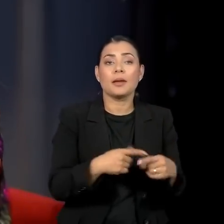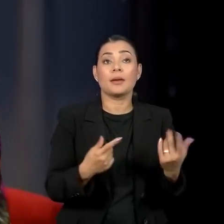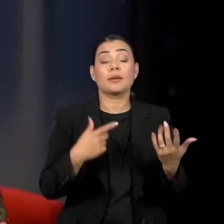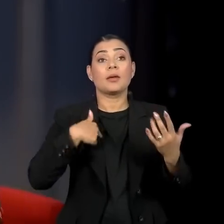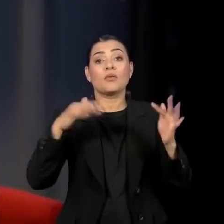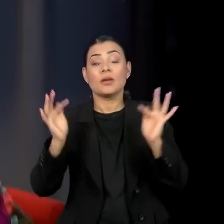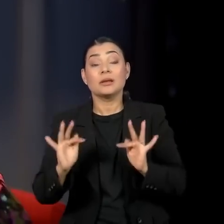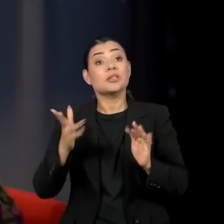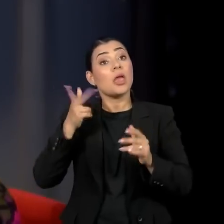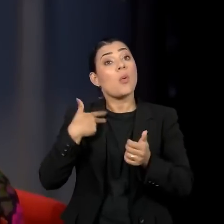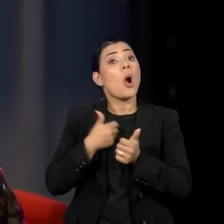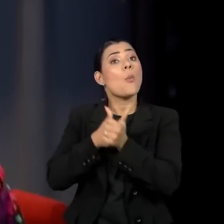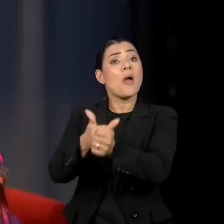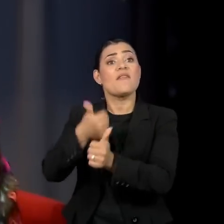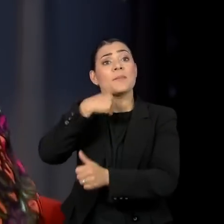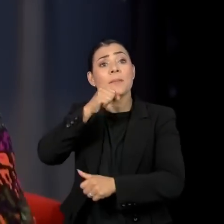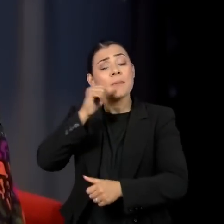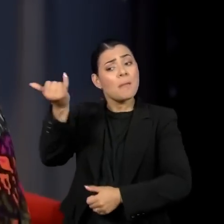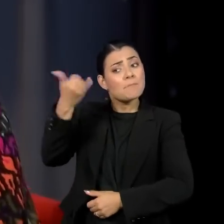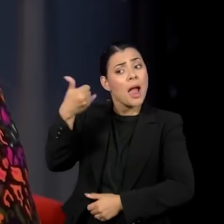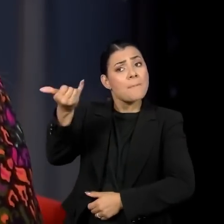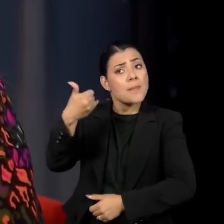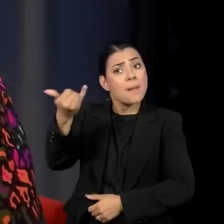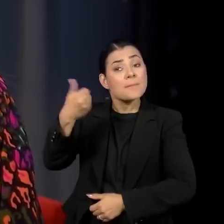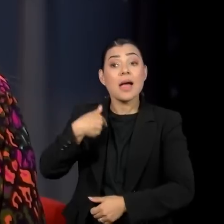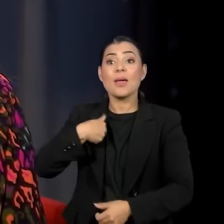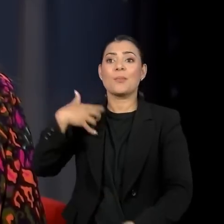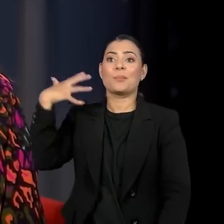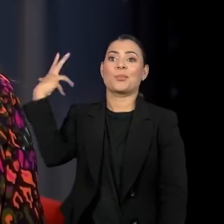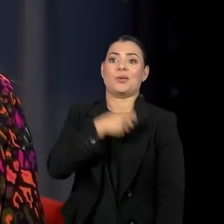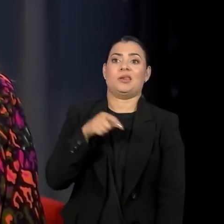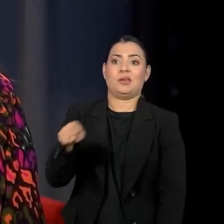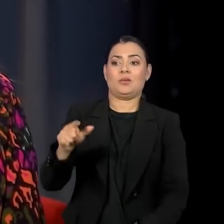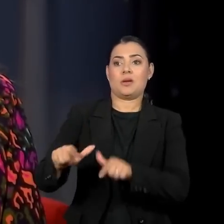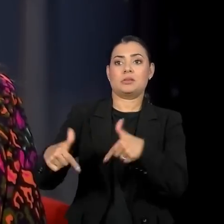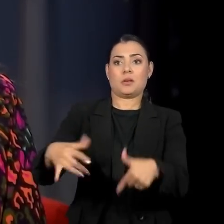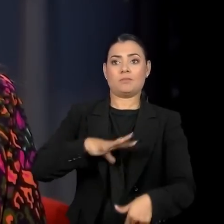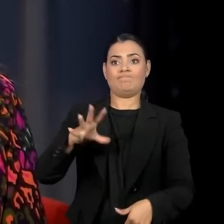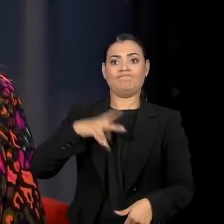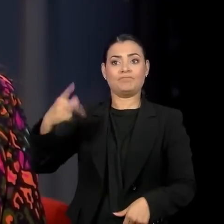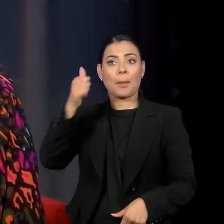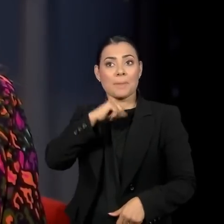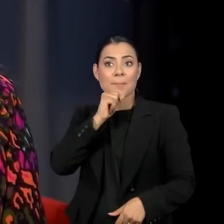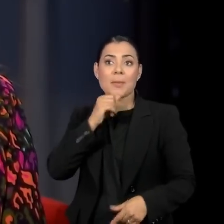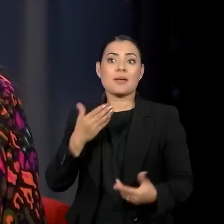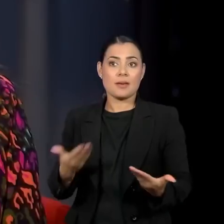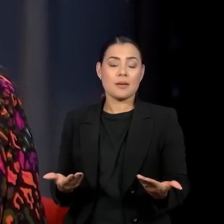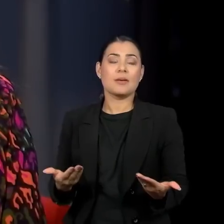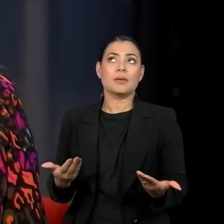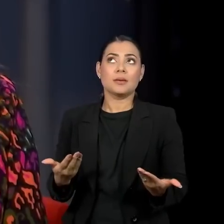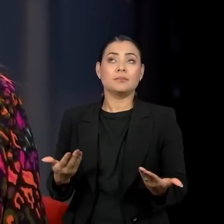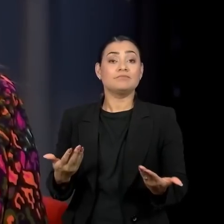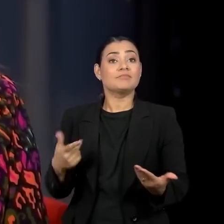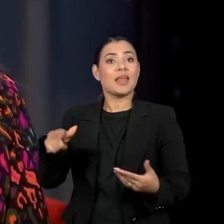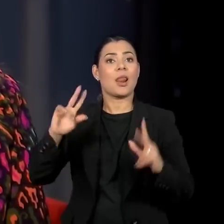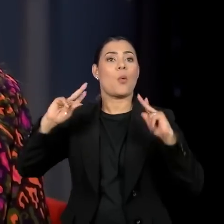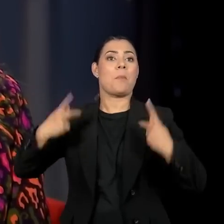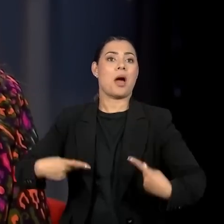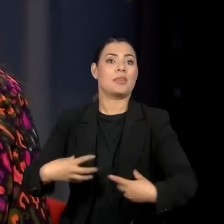eu acompanhava aquilo e eu achava muito bonito. Eu achava muito corajoso da parte dela, assim, sabe? Muito